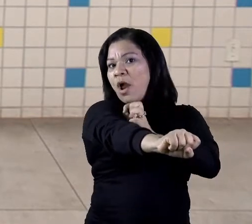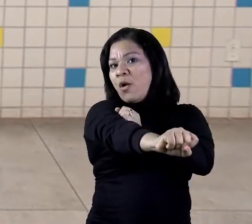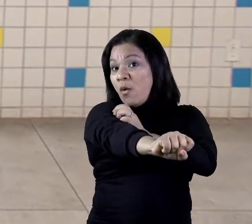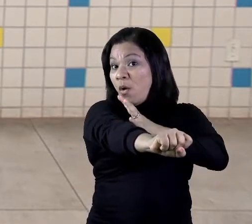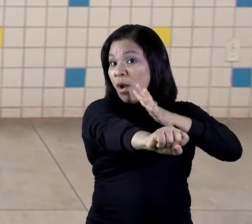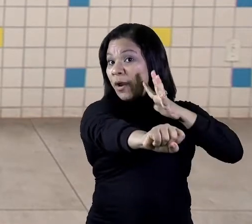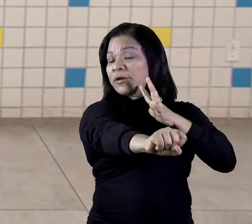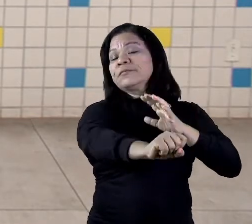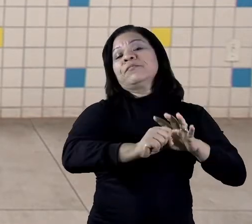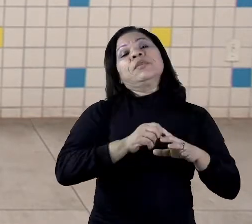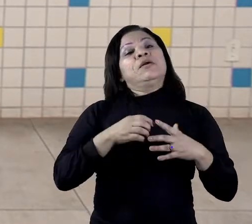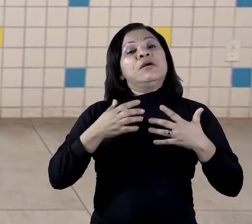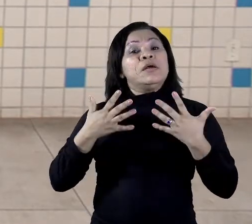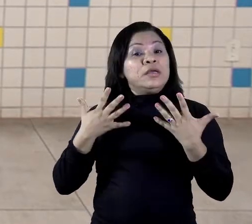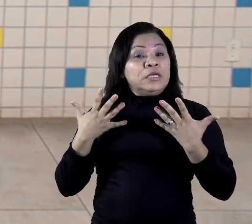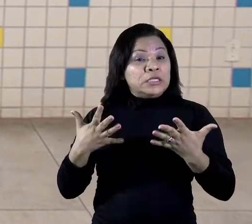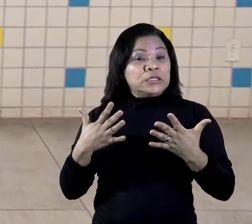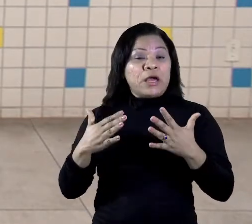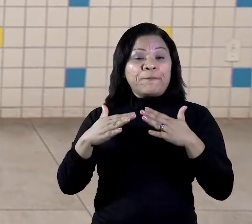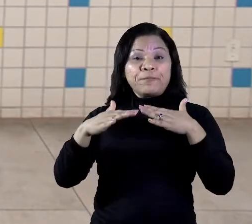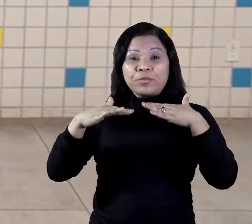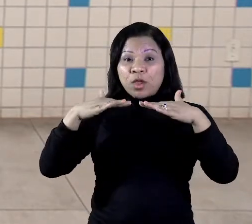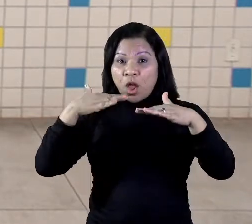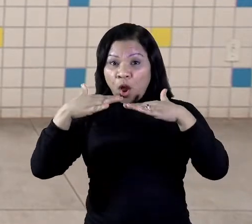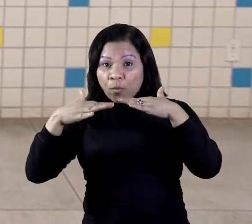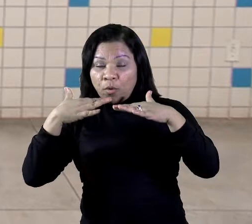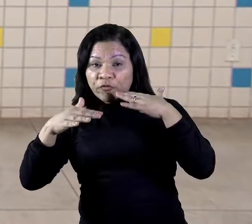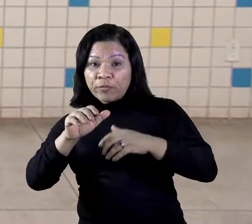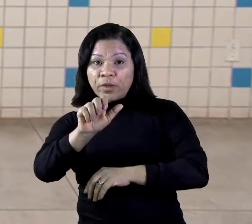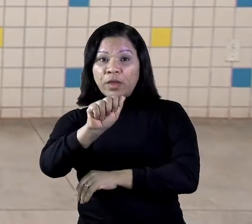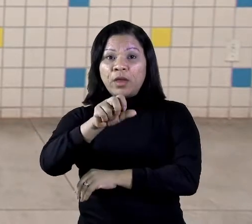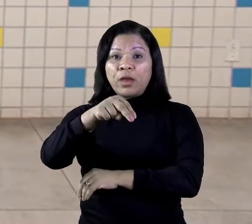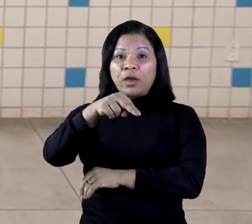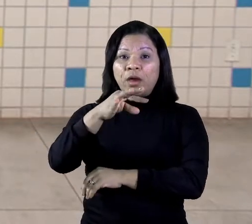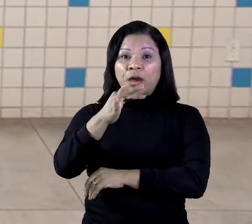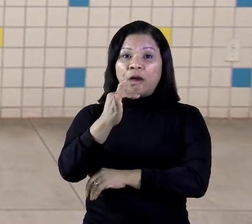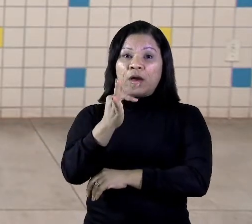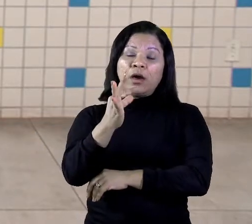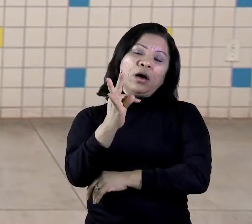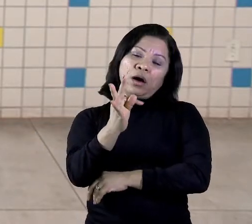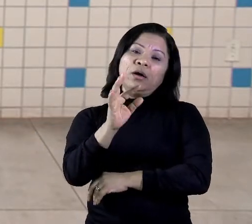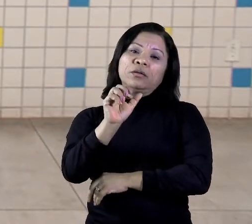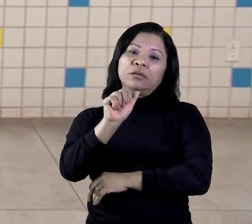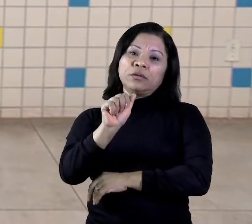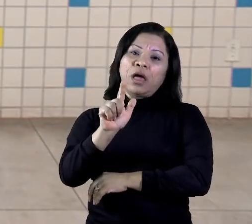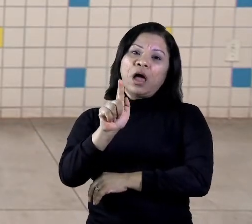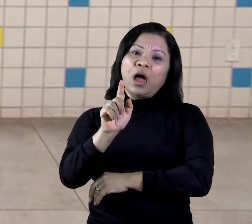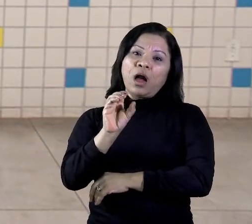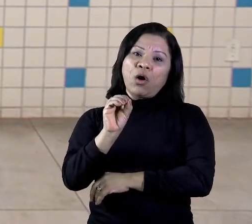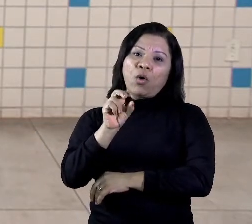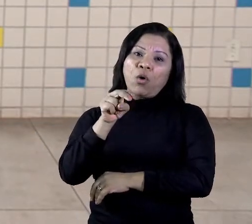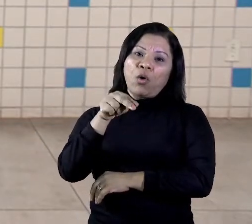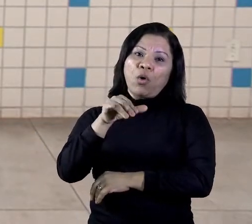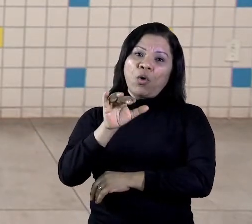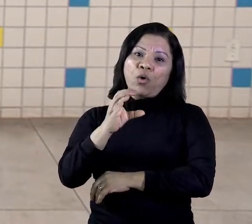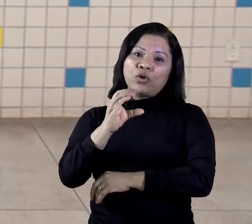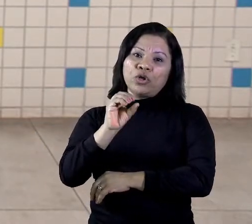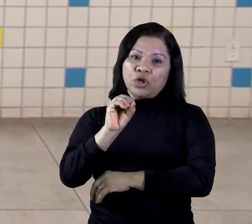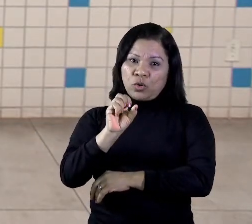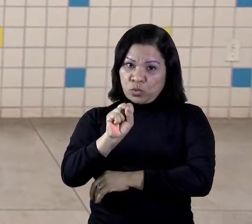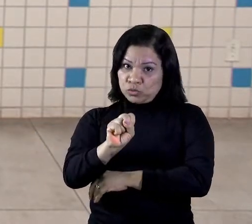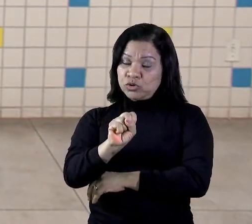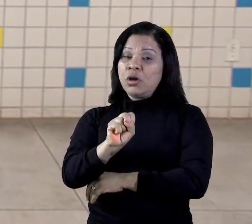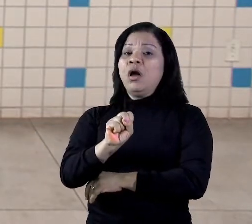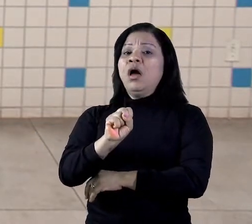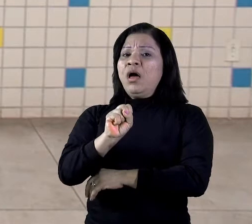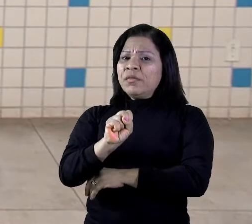fala isso que são movimentos antagônicos. O que é movimento antagônico, professor? Movimento antagônico que